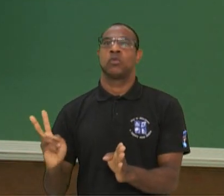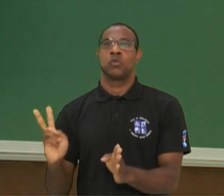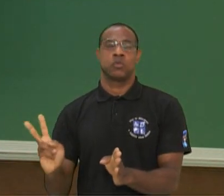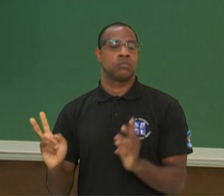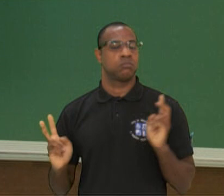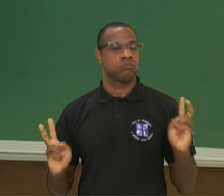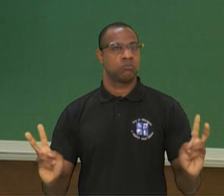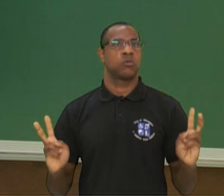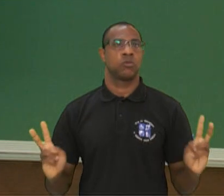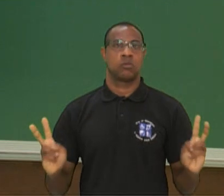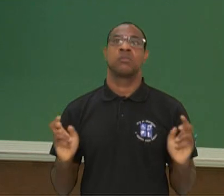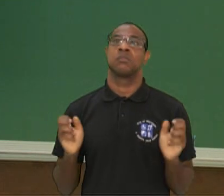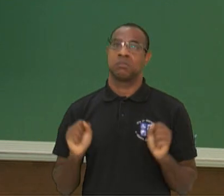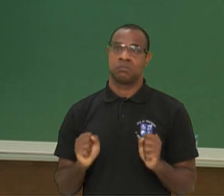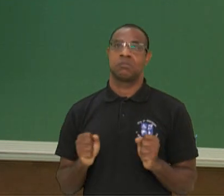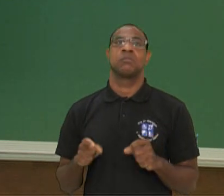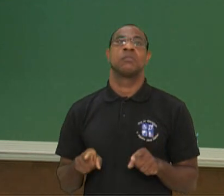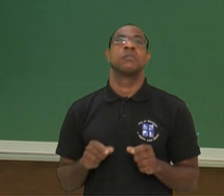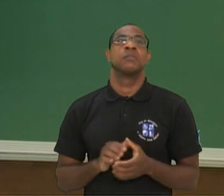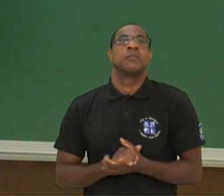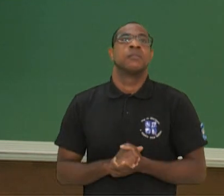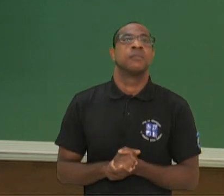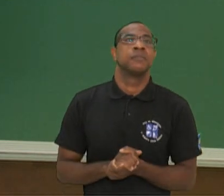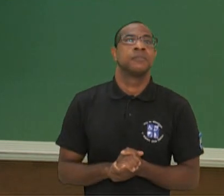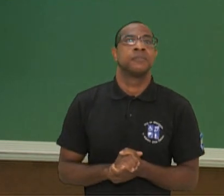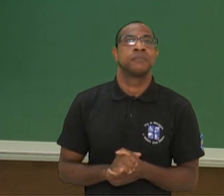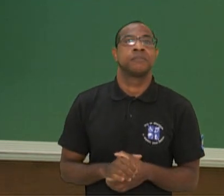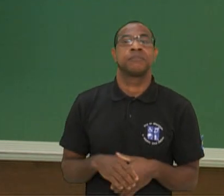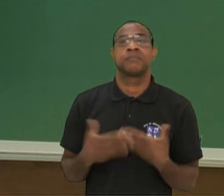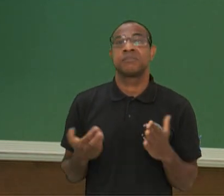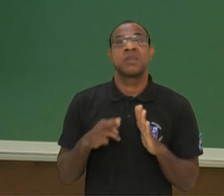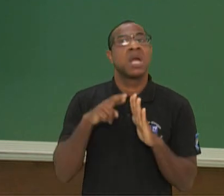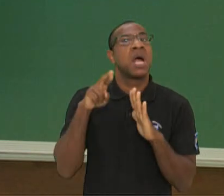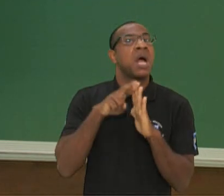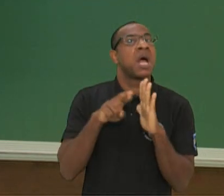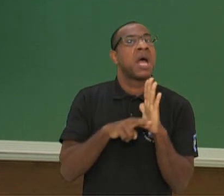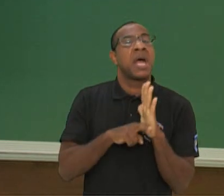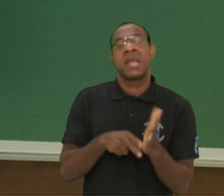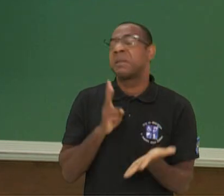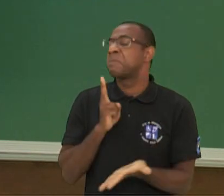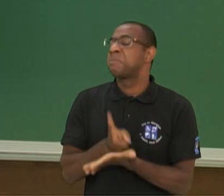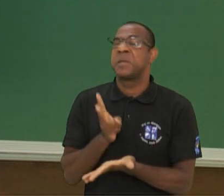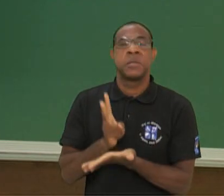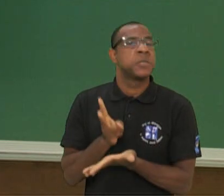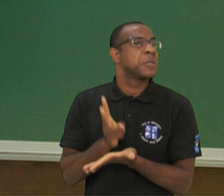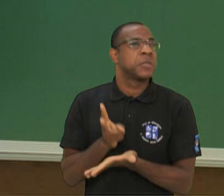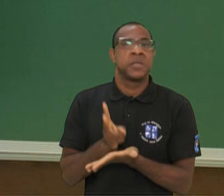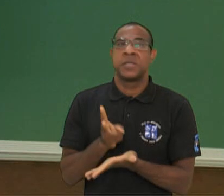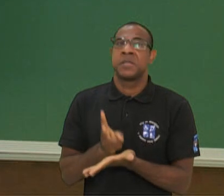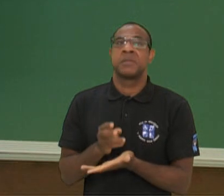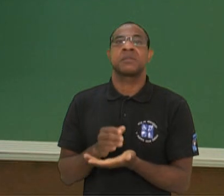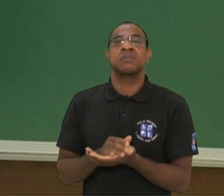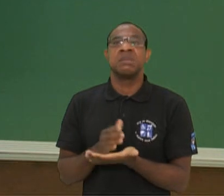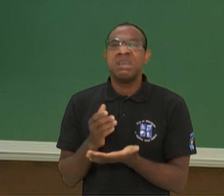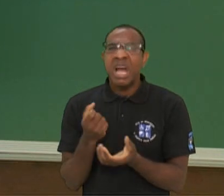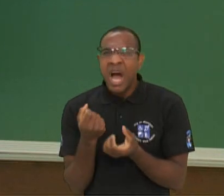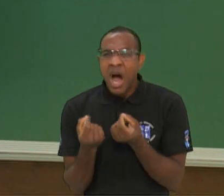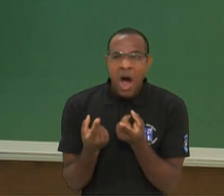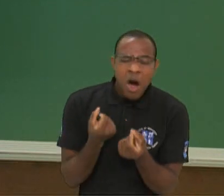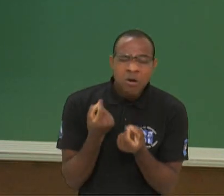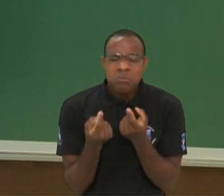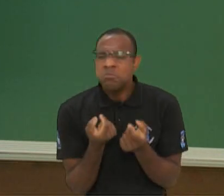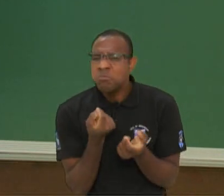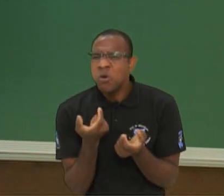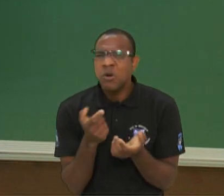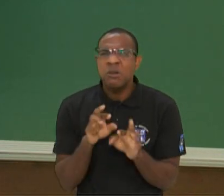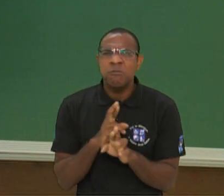mistos também. Então, basicamente, vale as mesmas regras, porém com algumas modificações. Nesse